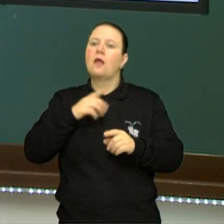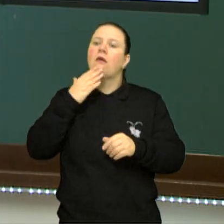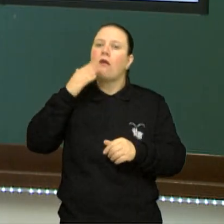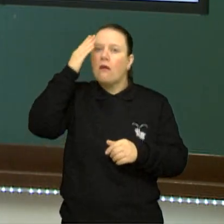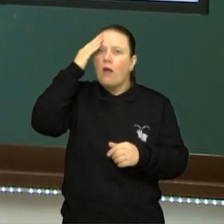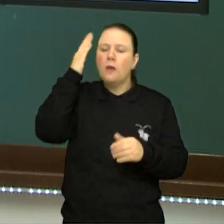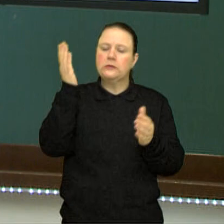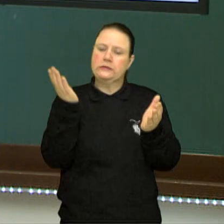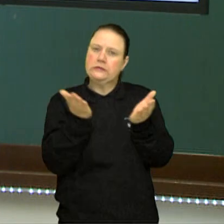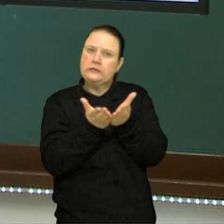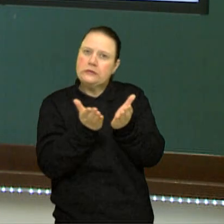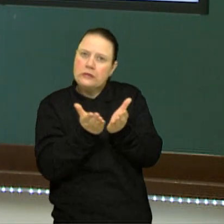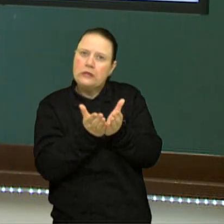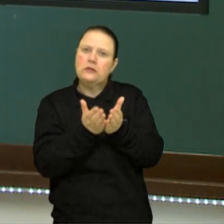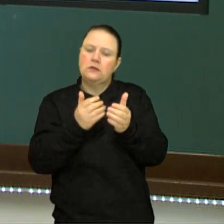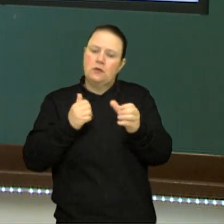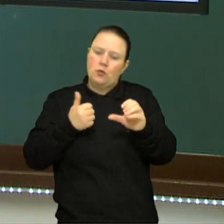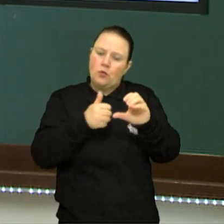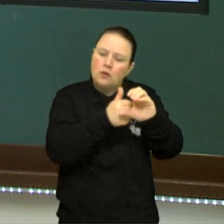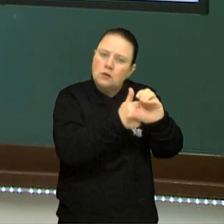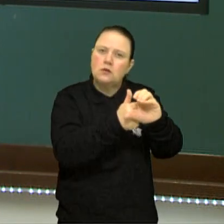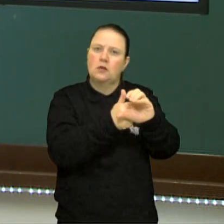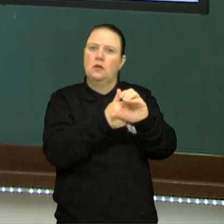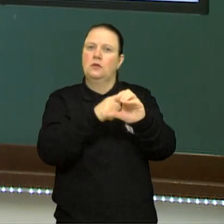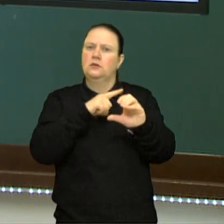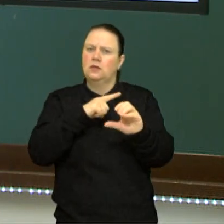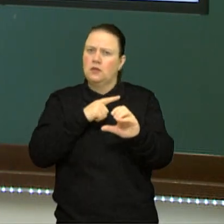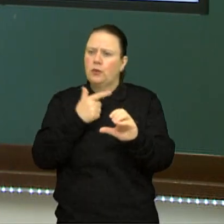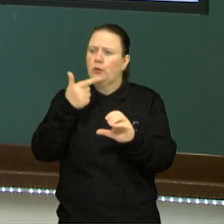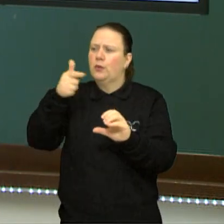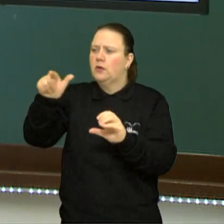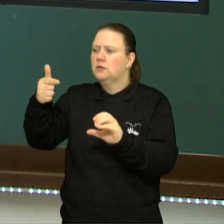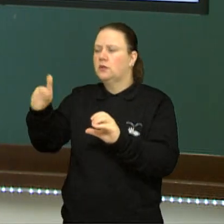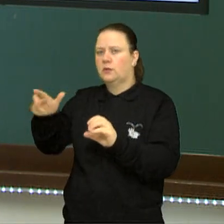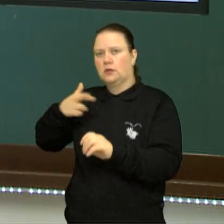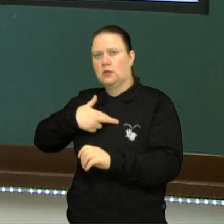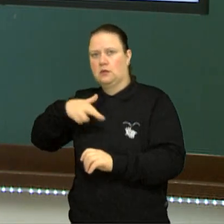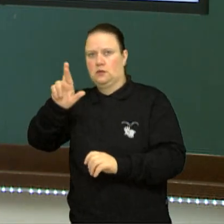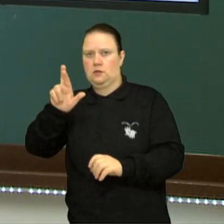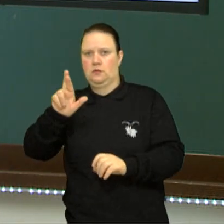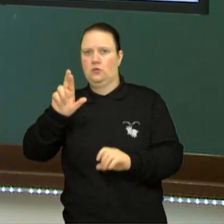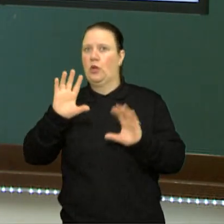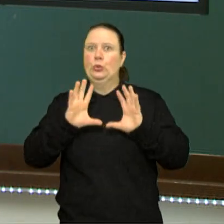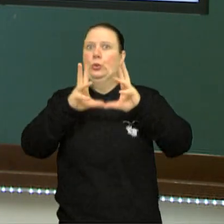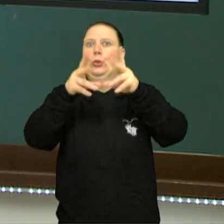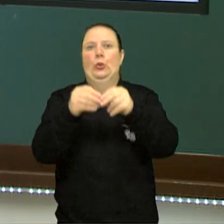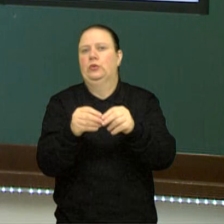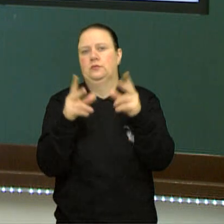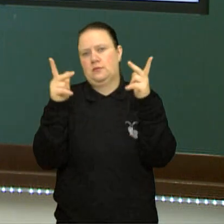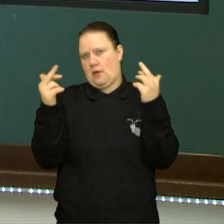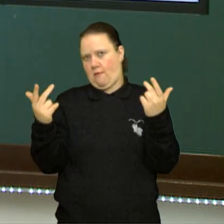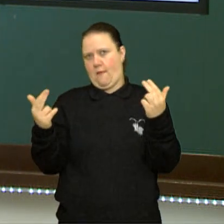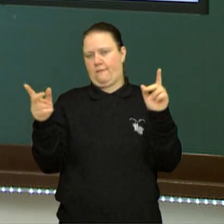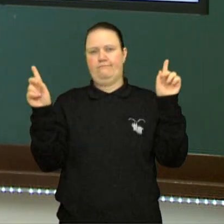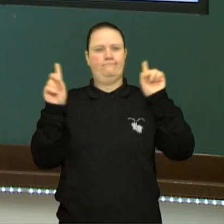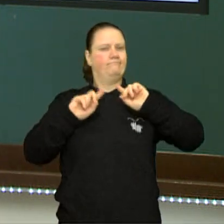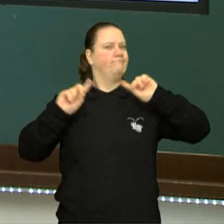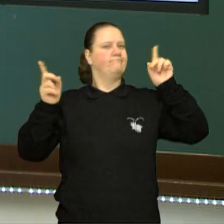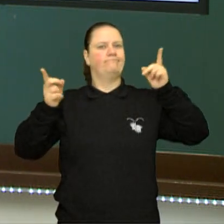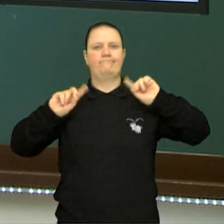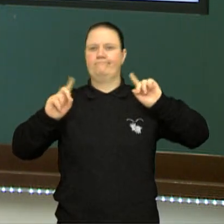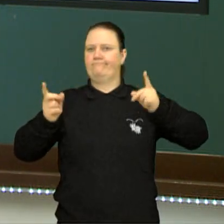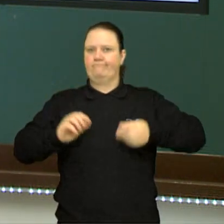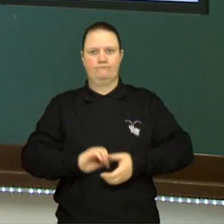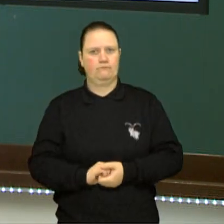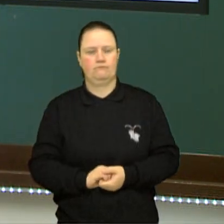árabes de outras religiões. Então, nem todo árabe, ele é muçulmano, beleza? E povos árabes são